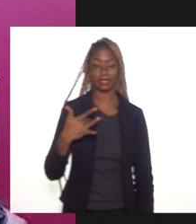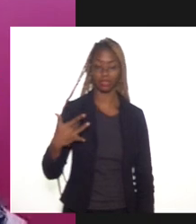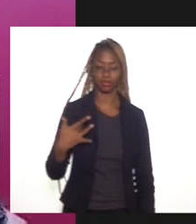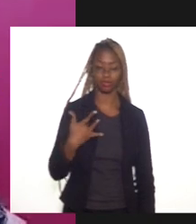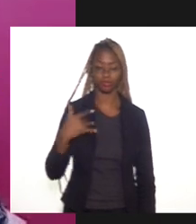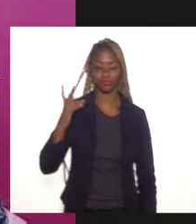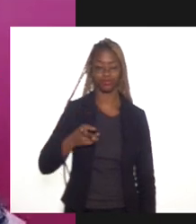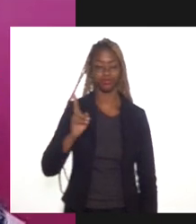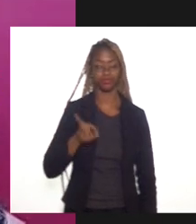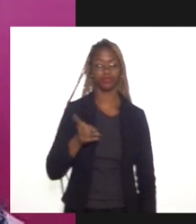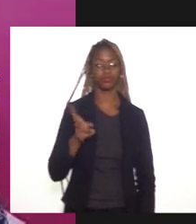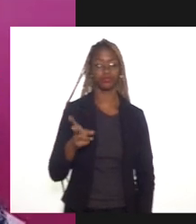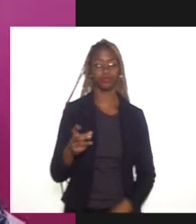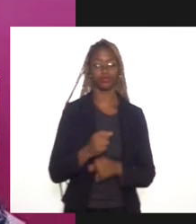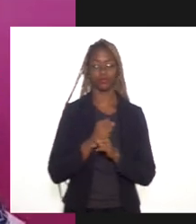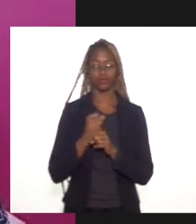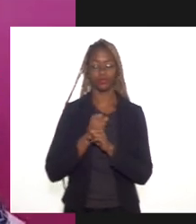ano,